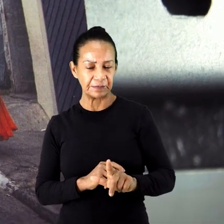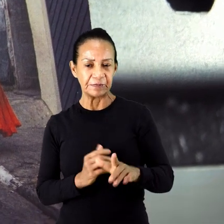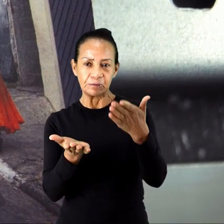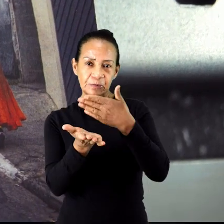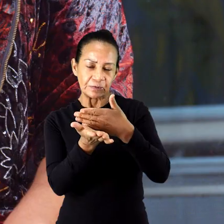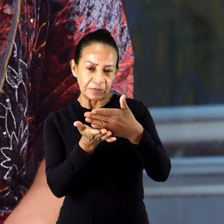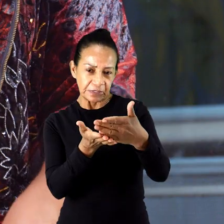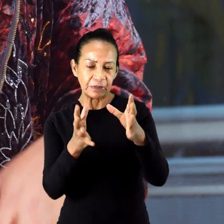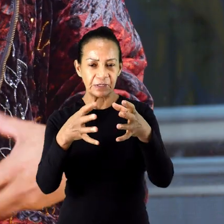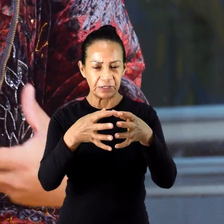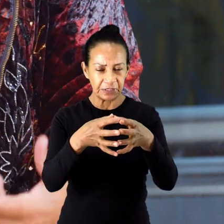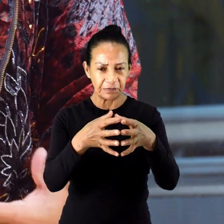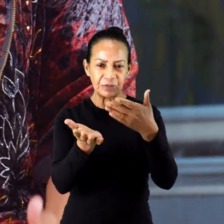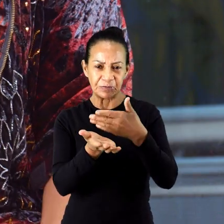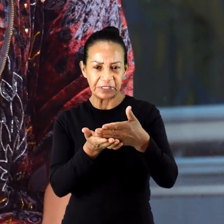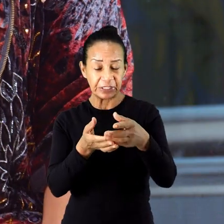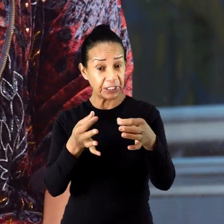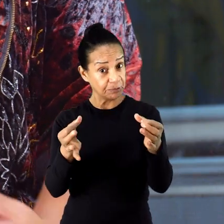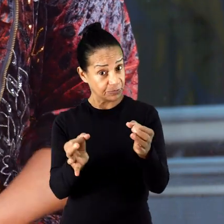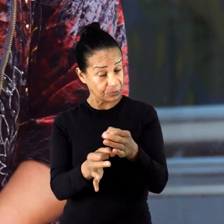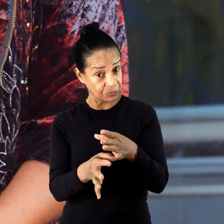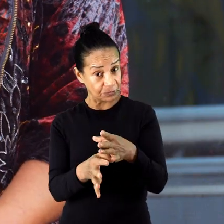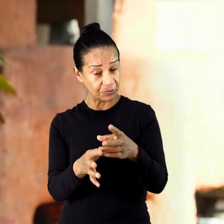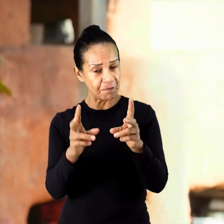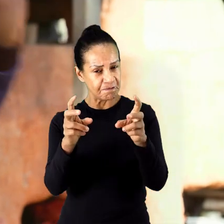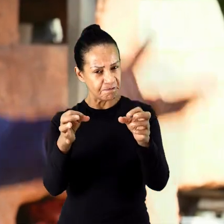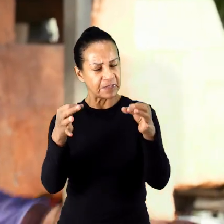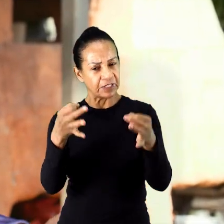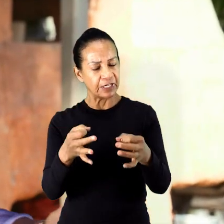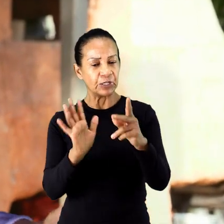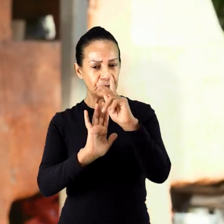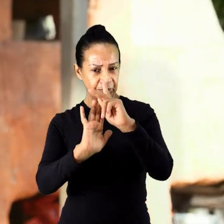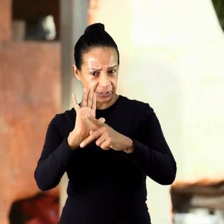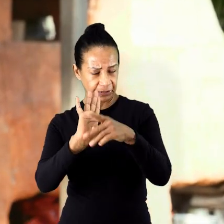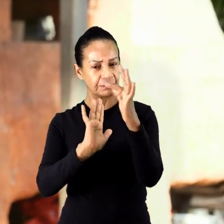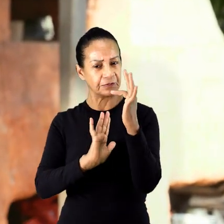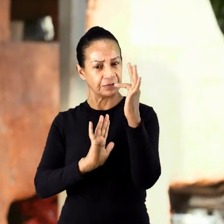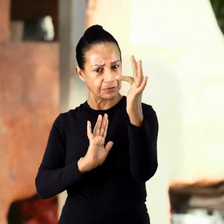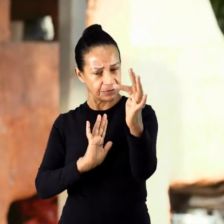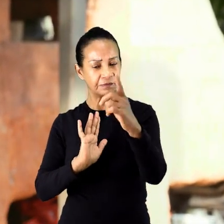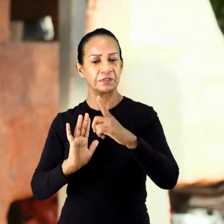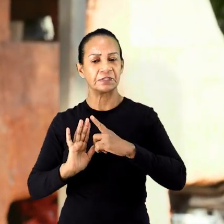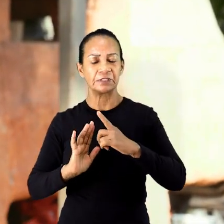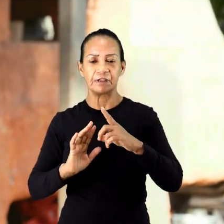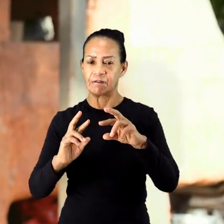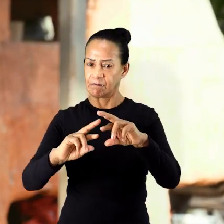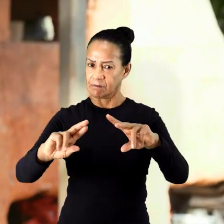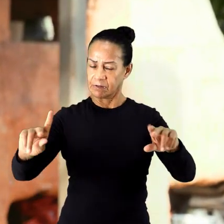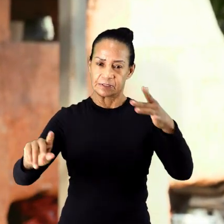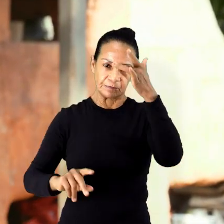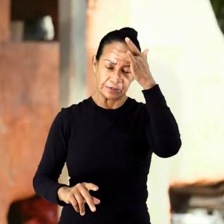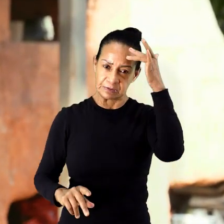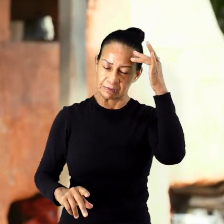estão começando. Então, começar desse modo já é muito bacana. Num projeto futuro, eu tenho certeza que vai ter ali um número de